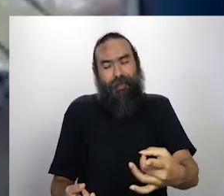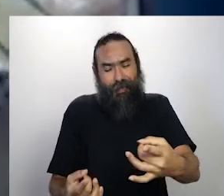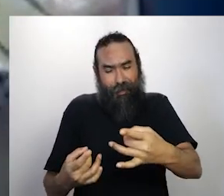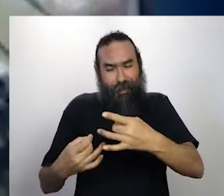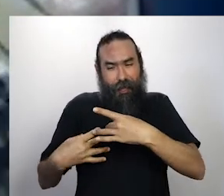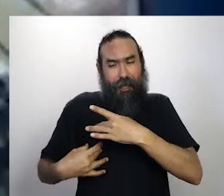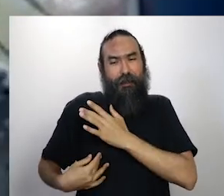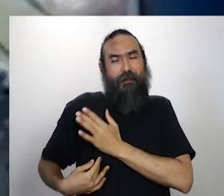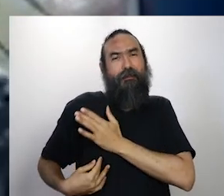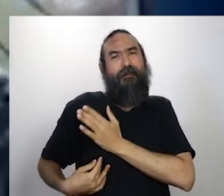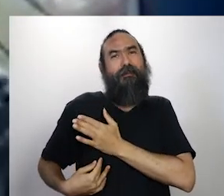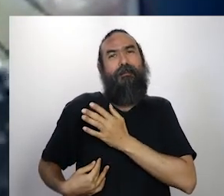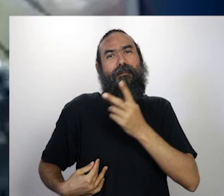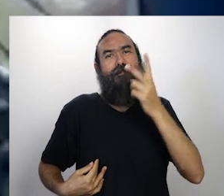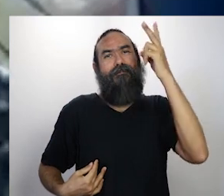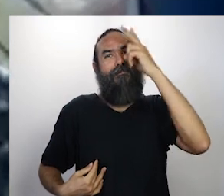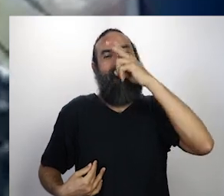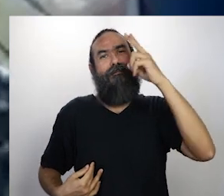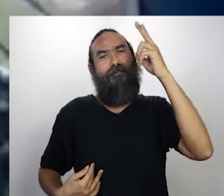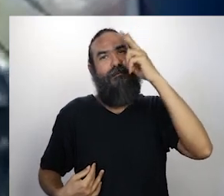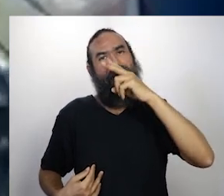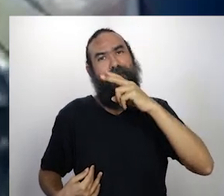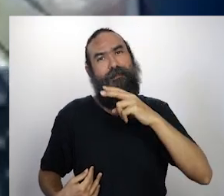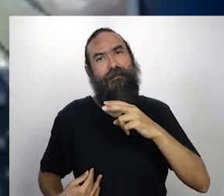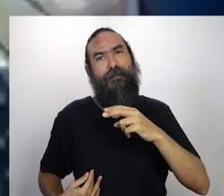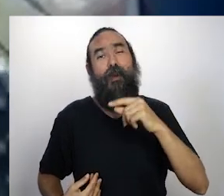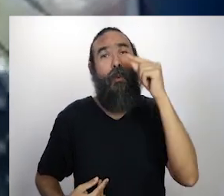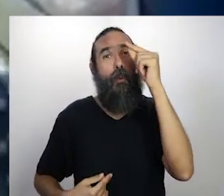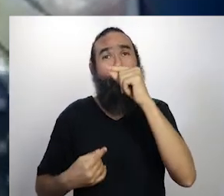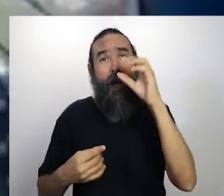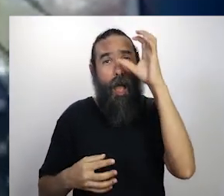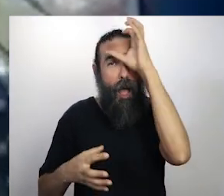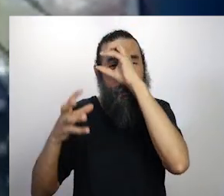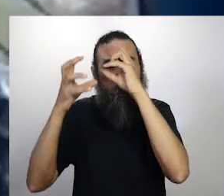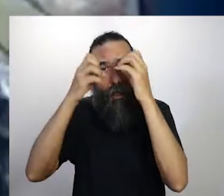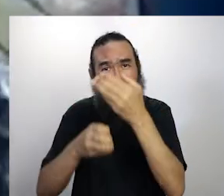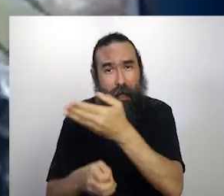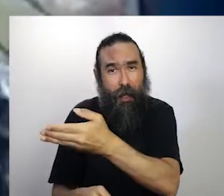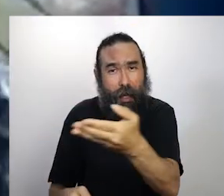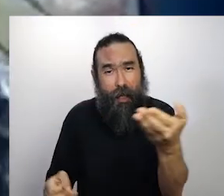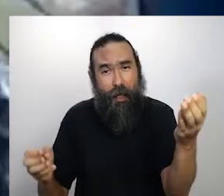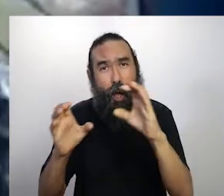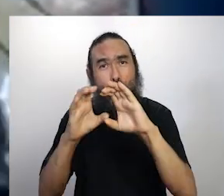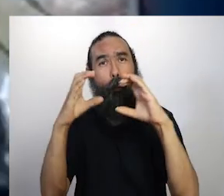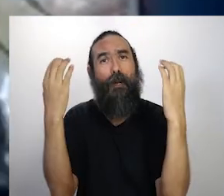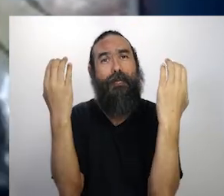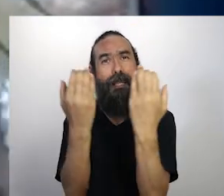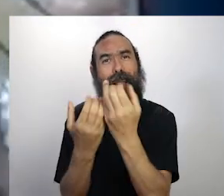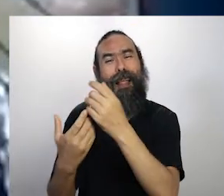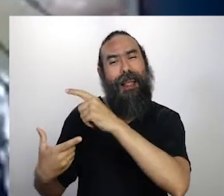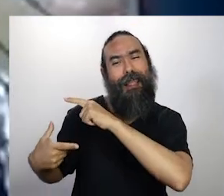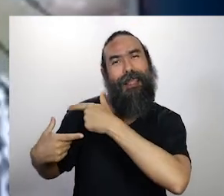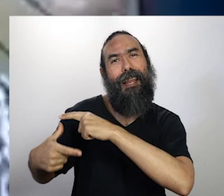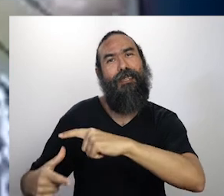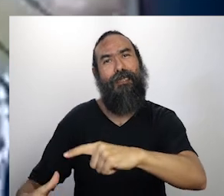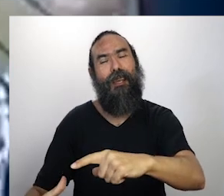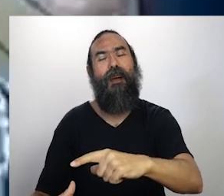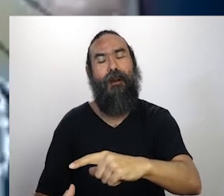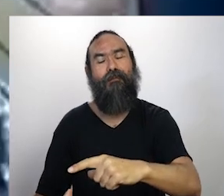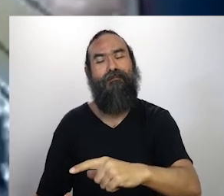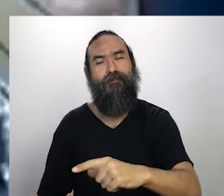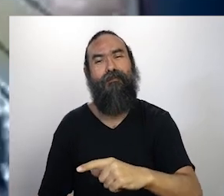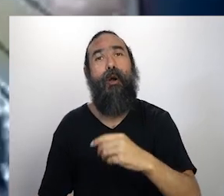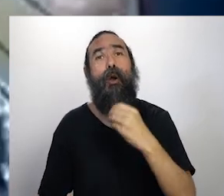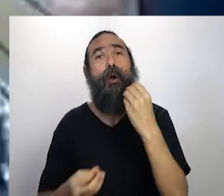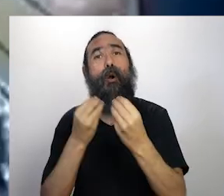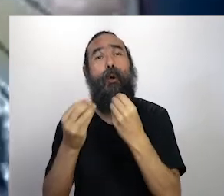onde a gente pode aprender com essas experiências e esses modos de viver. Né? Então, a proposta de falar como é que a gente pode